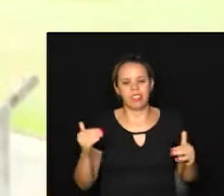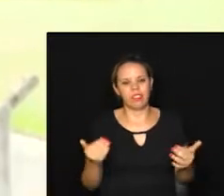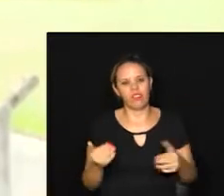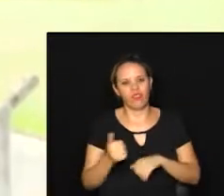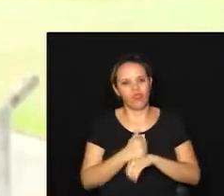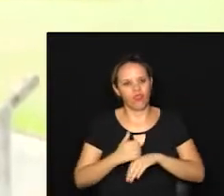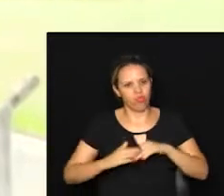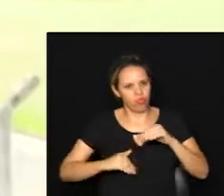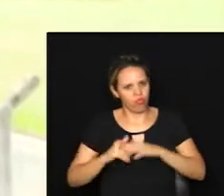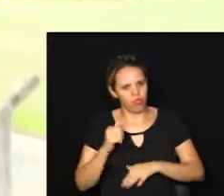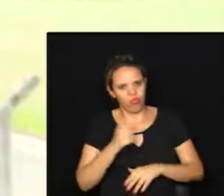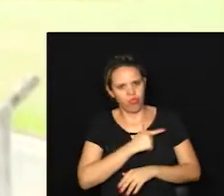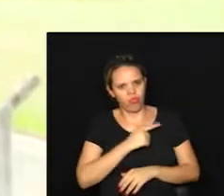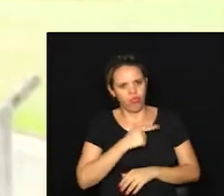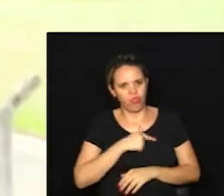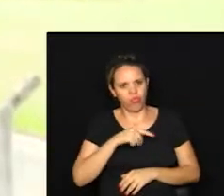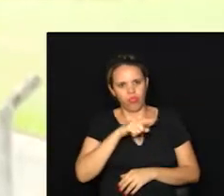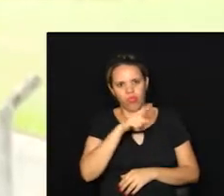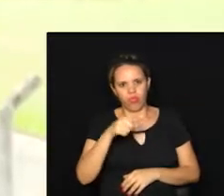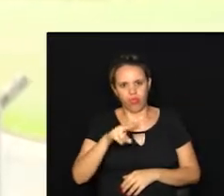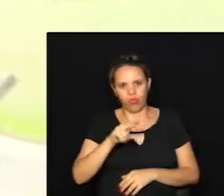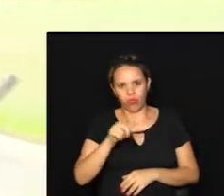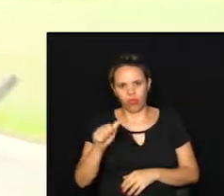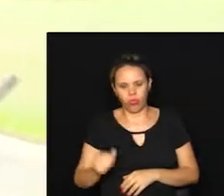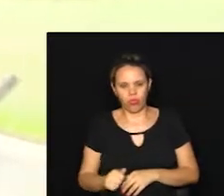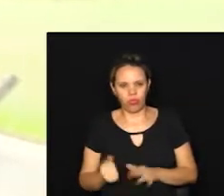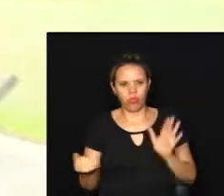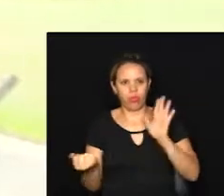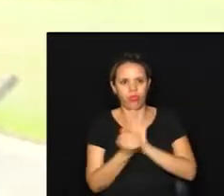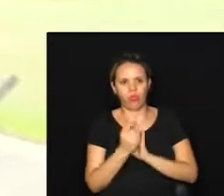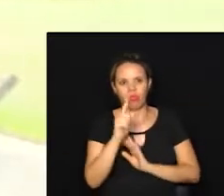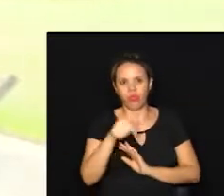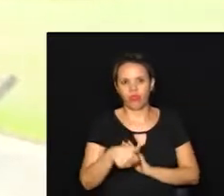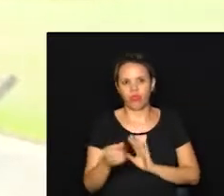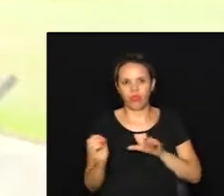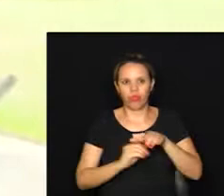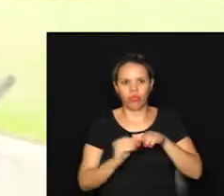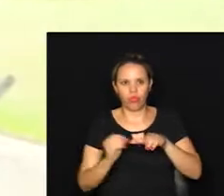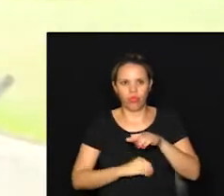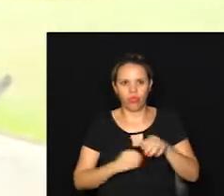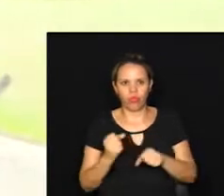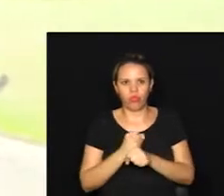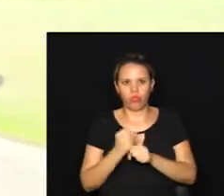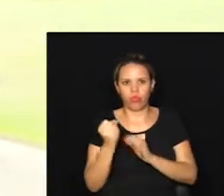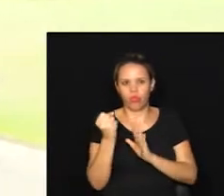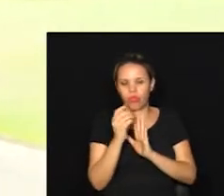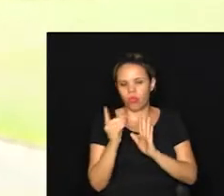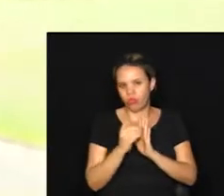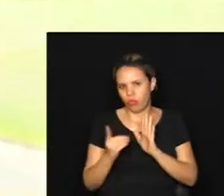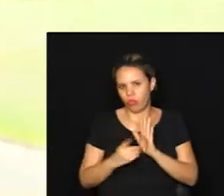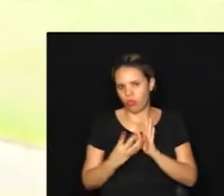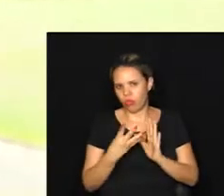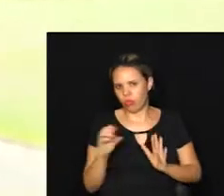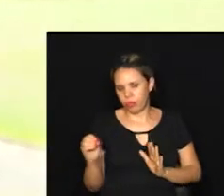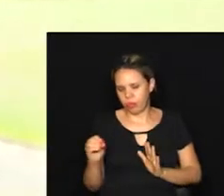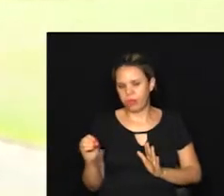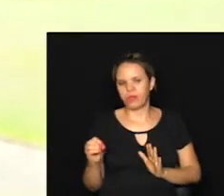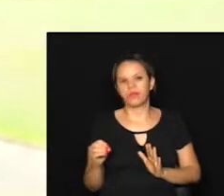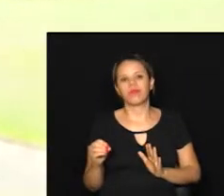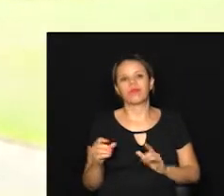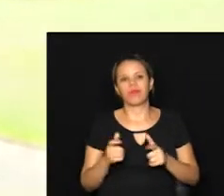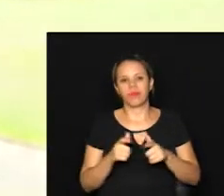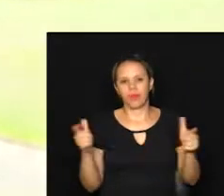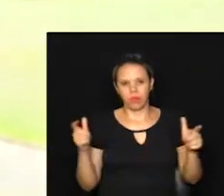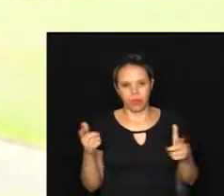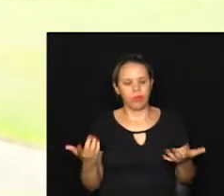derbys? Zusa, que marcou 17 gols na década de 40. Ele também é o maior artilheiro da história